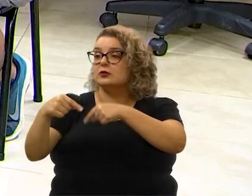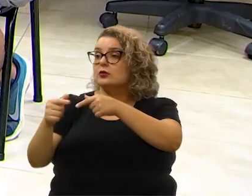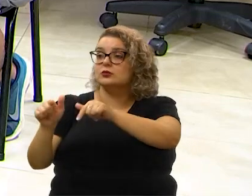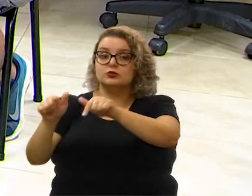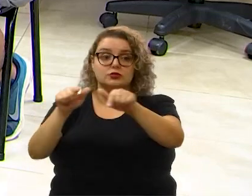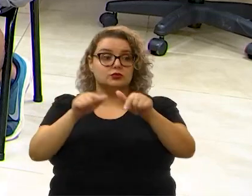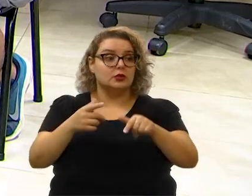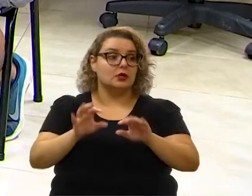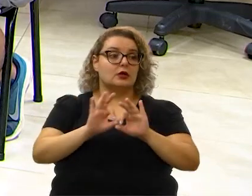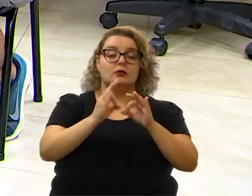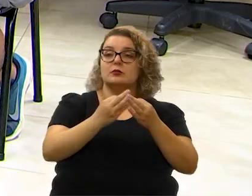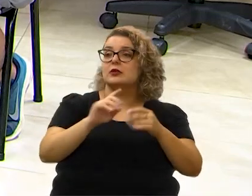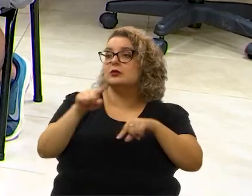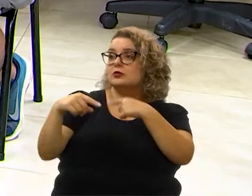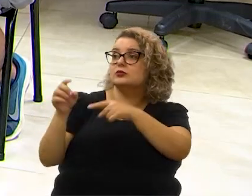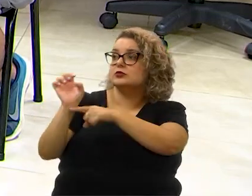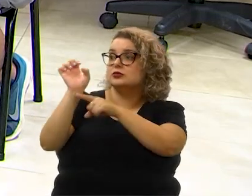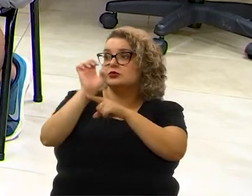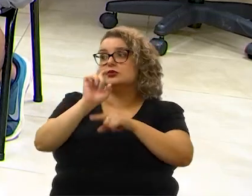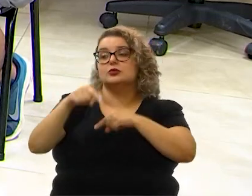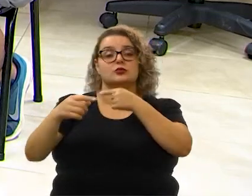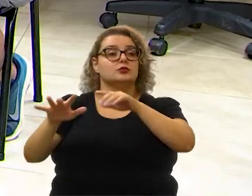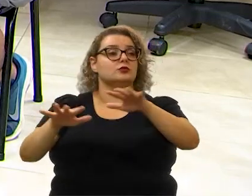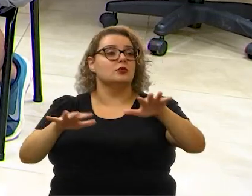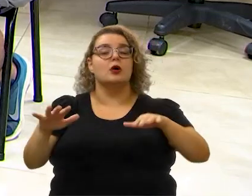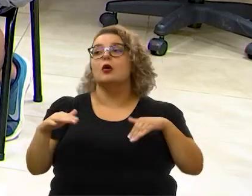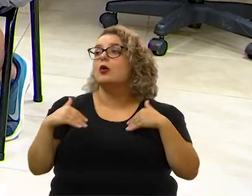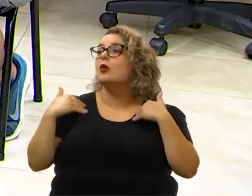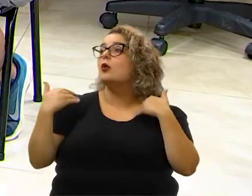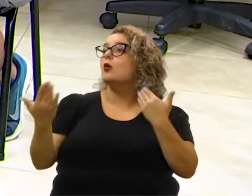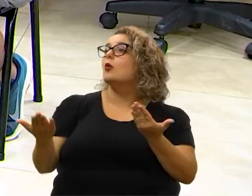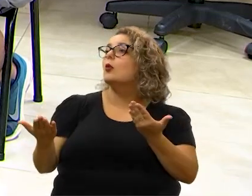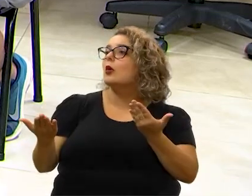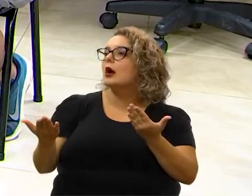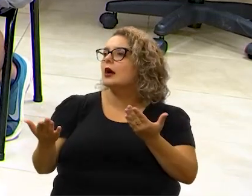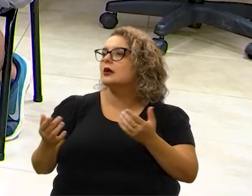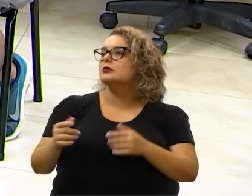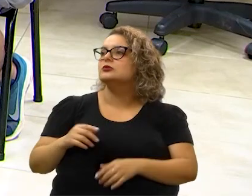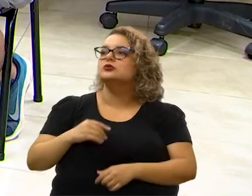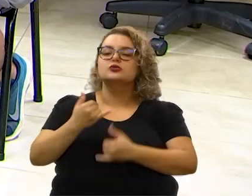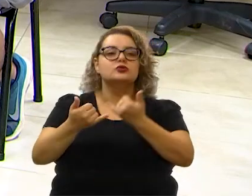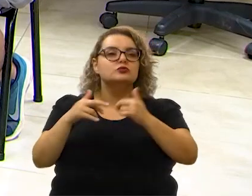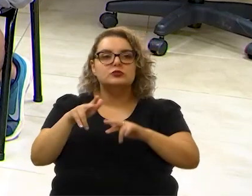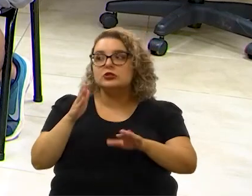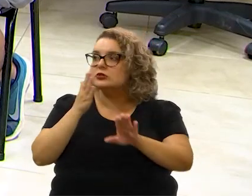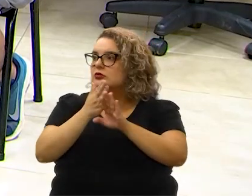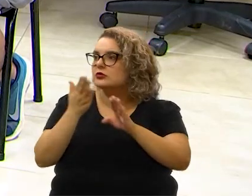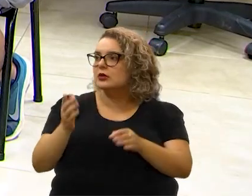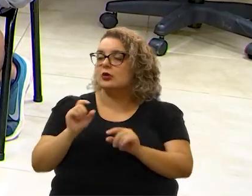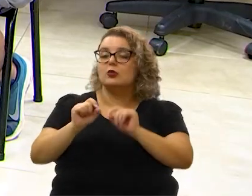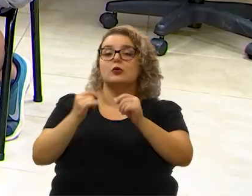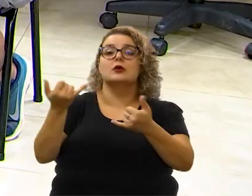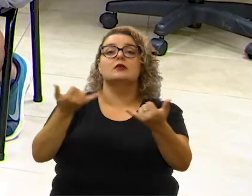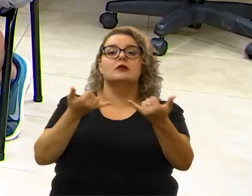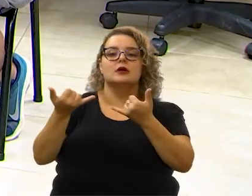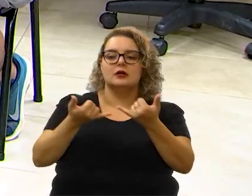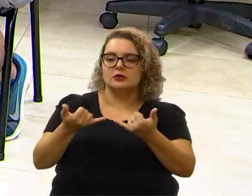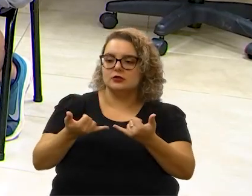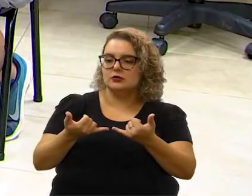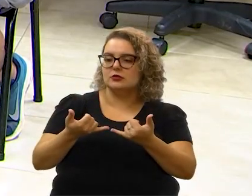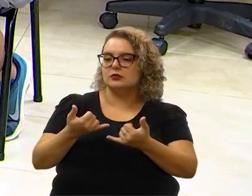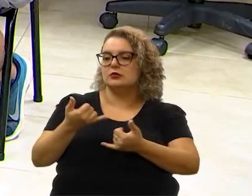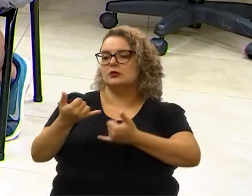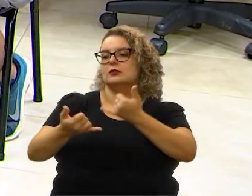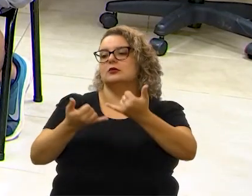né, vão visitar familiares em outros estados, em outras regiões, quais são os brinquedos diferentes que vocês encontram? O que eles nos apontaram?